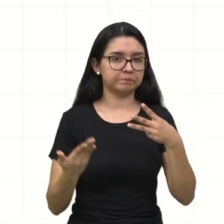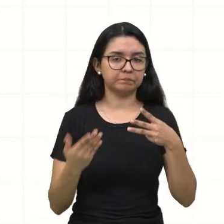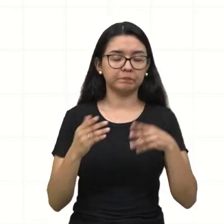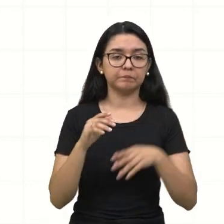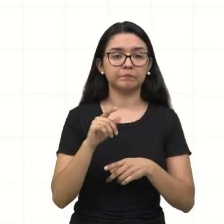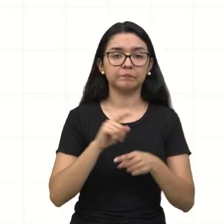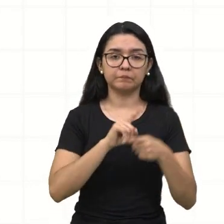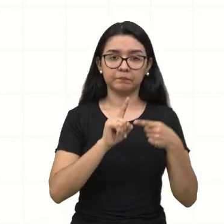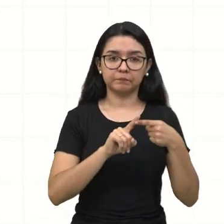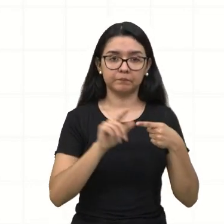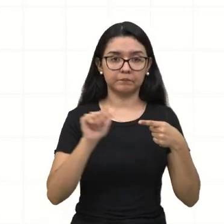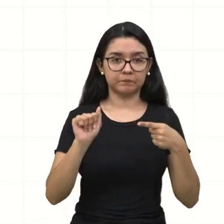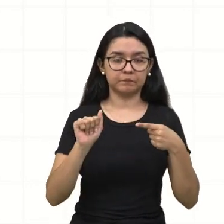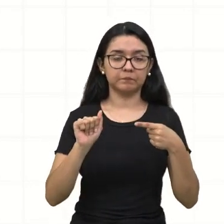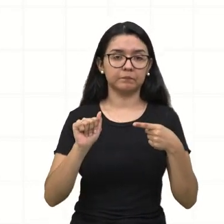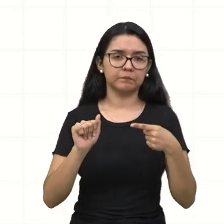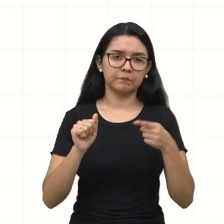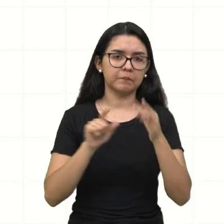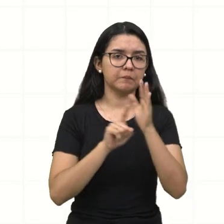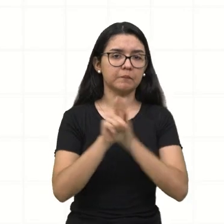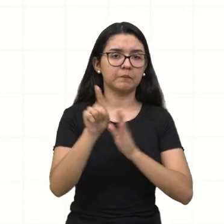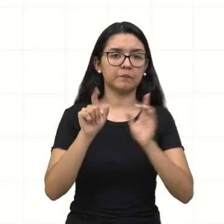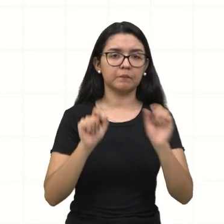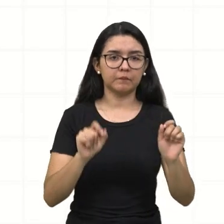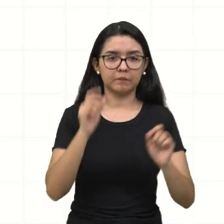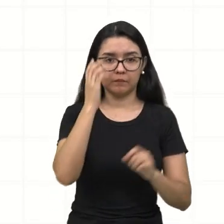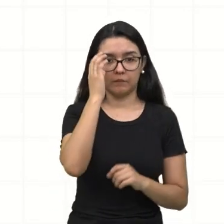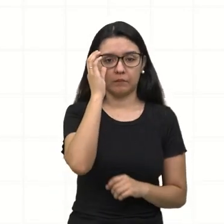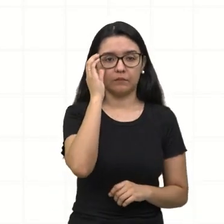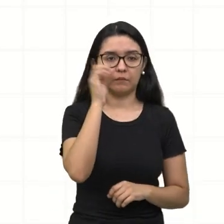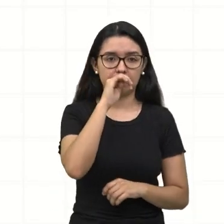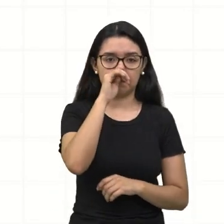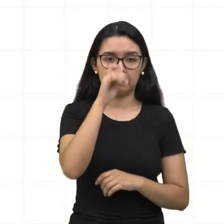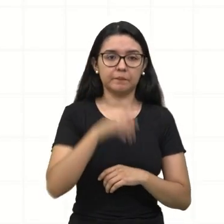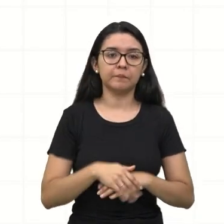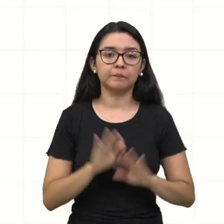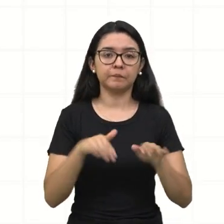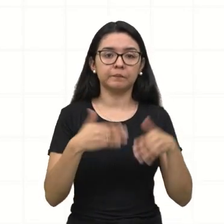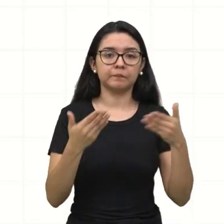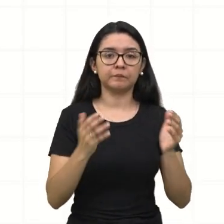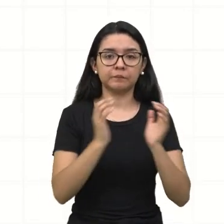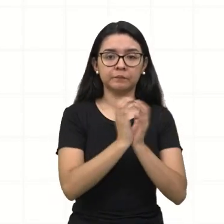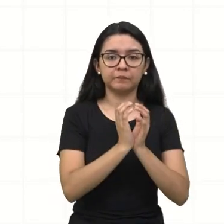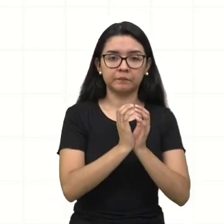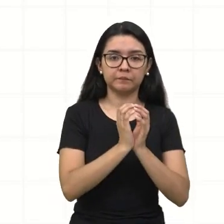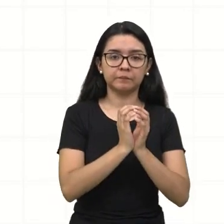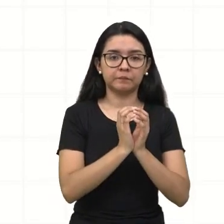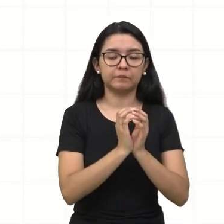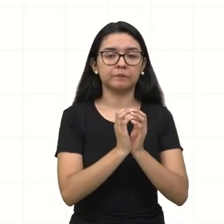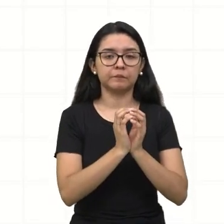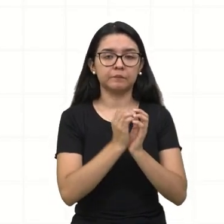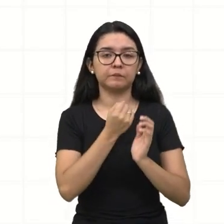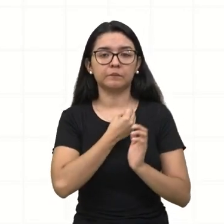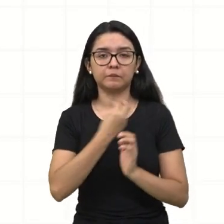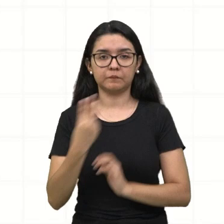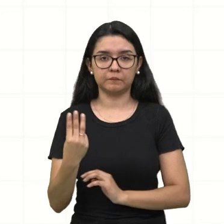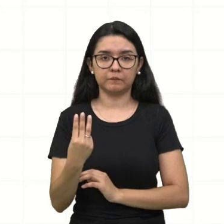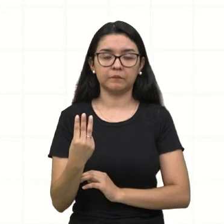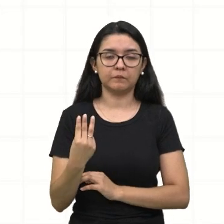A, temos a seguinte pergunta: qual a classe que pertence ao algarismo